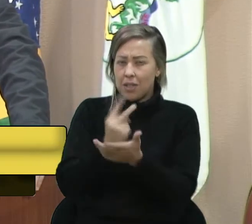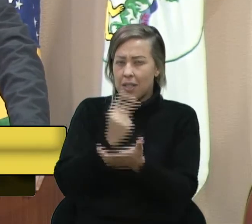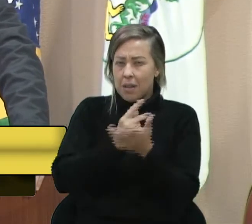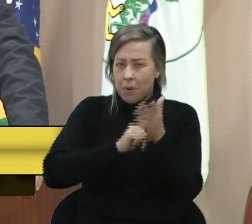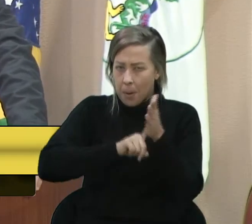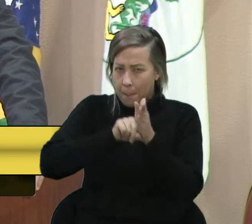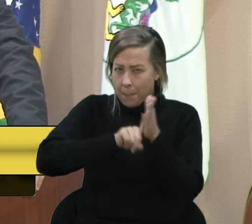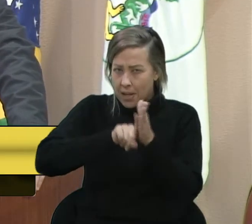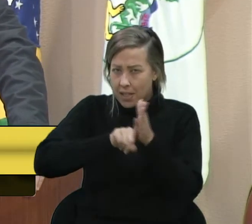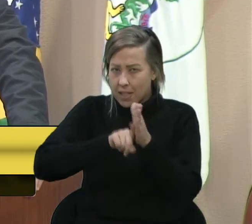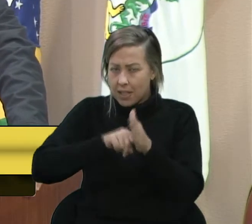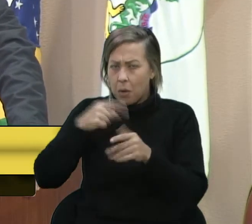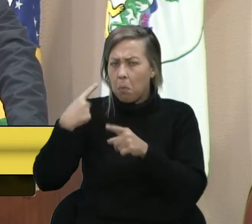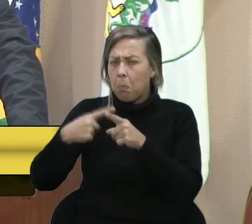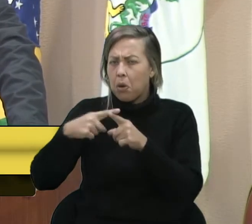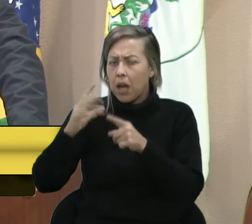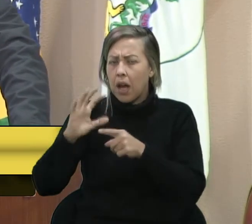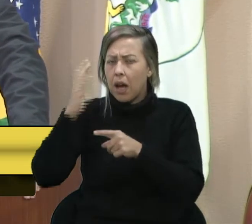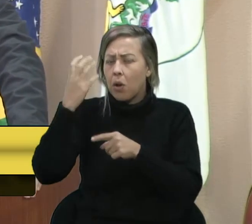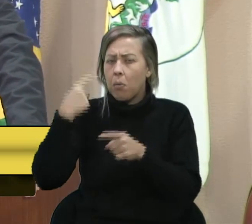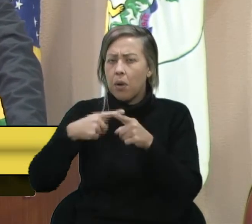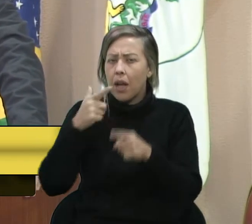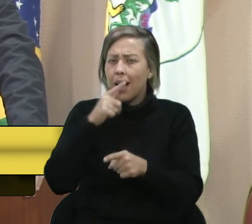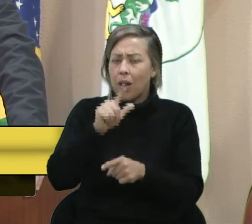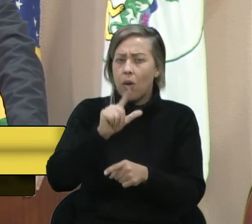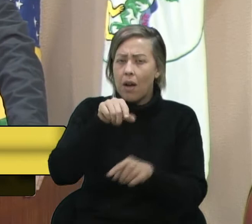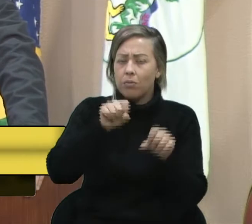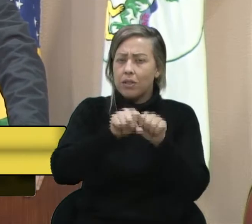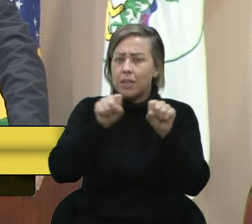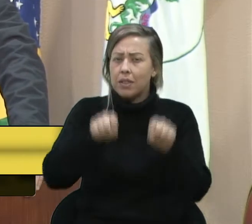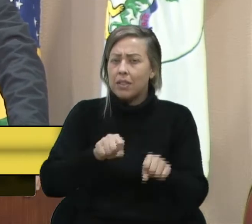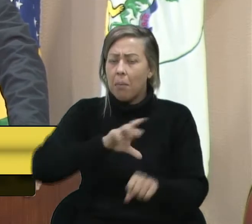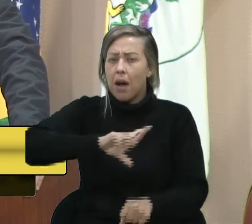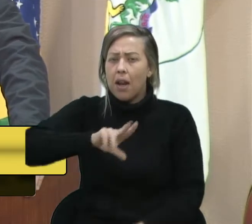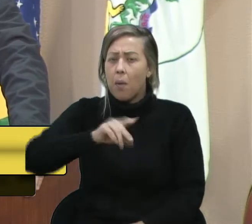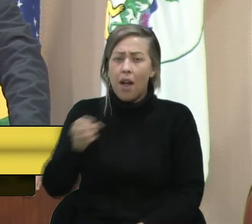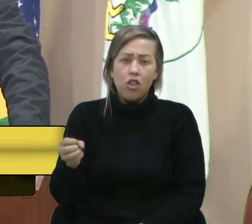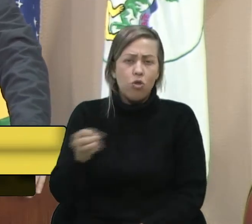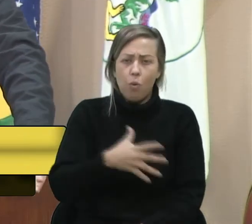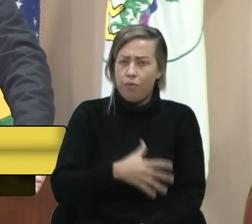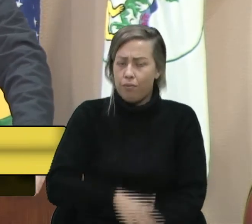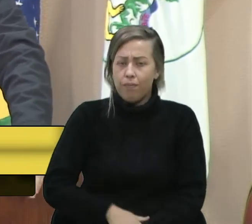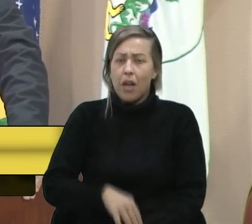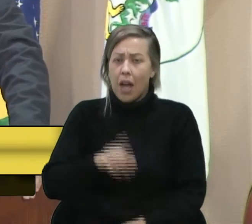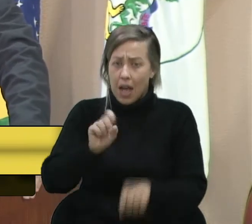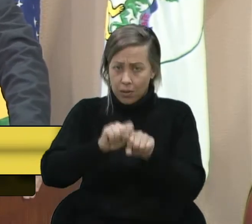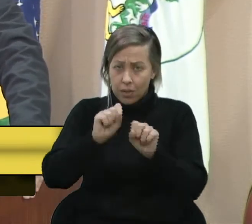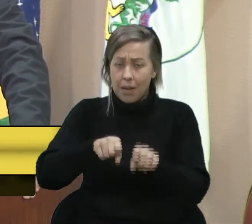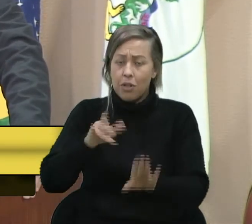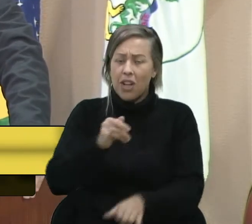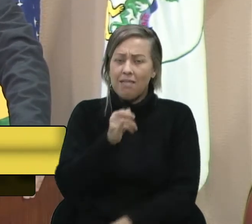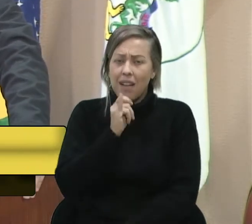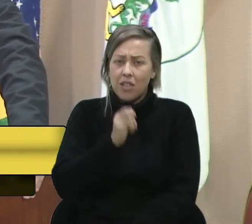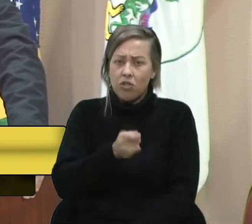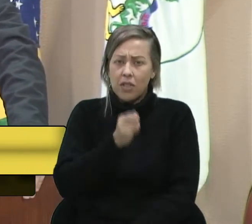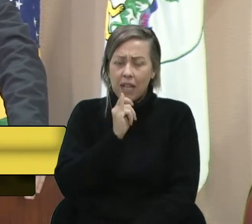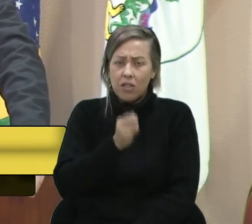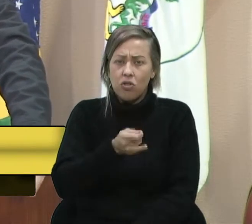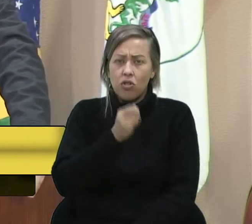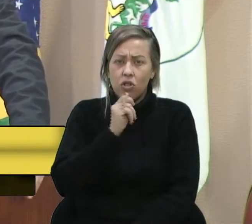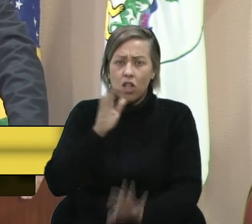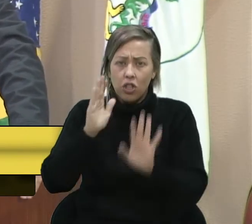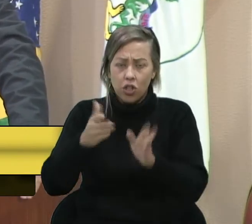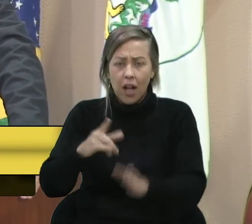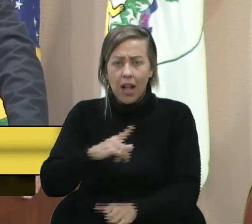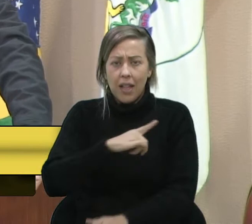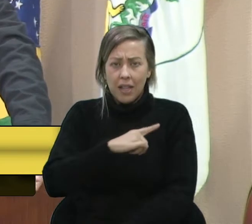que aconteceu, por que ganhou. Esse é um sistema que ele não é novo, ele é um sistema já testado. Né? Ele é um sistema que já